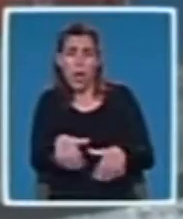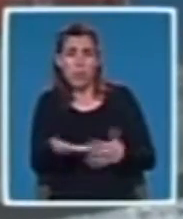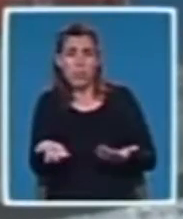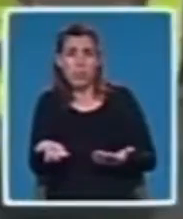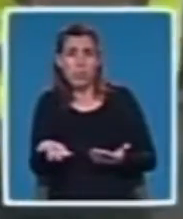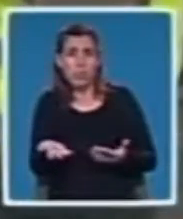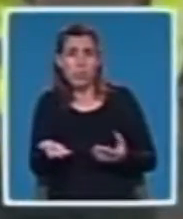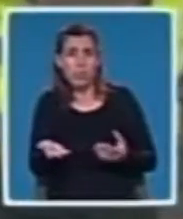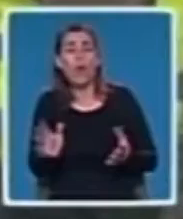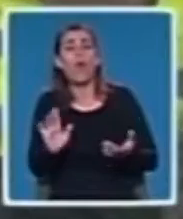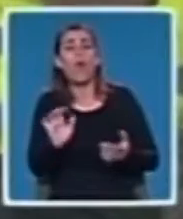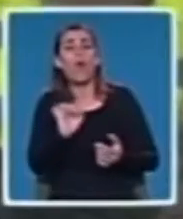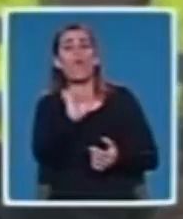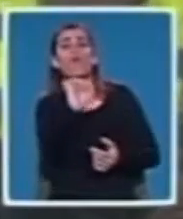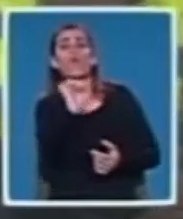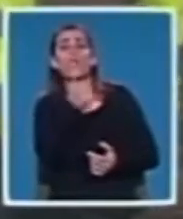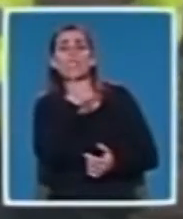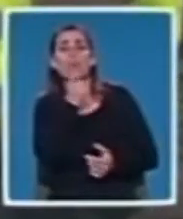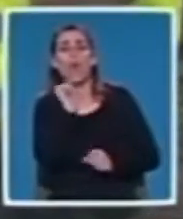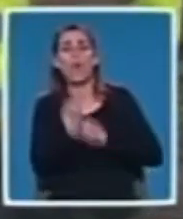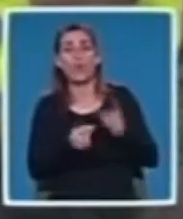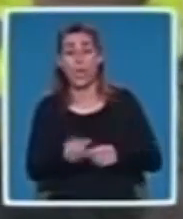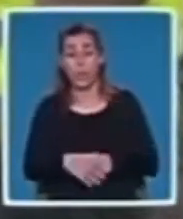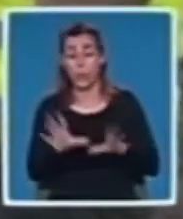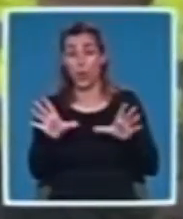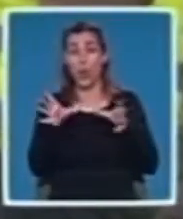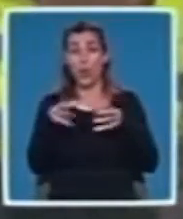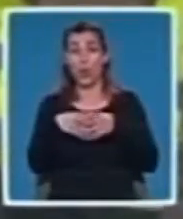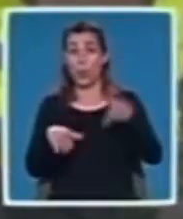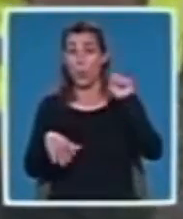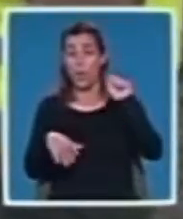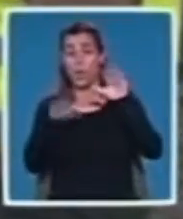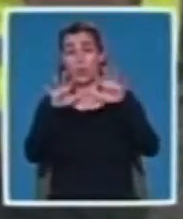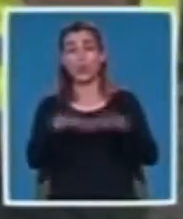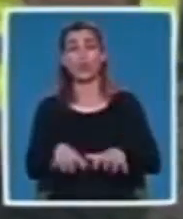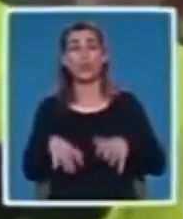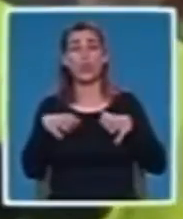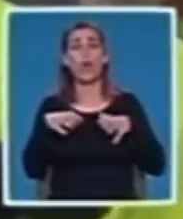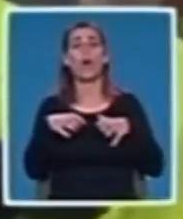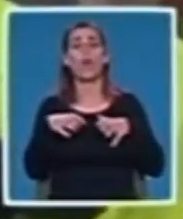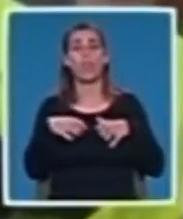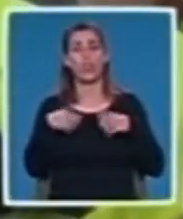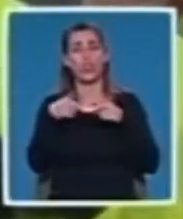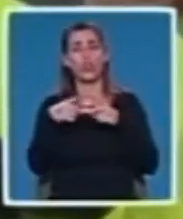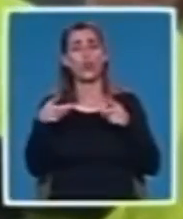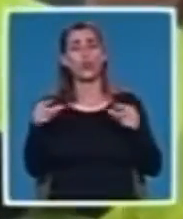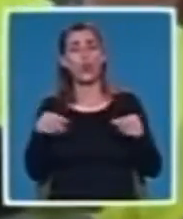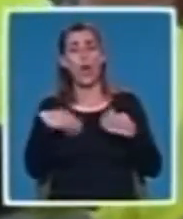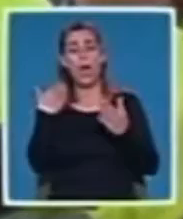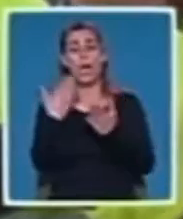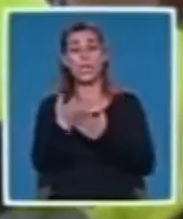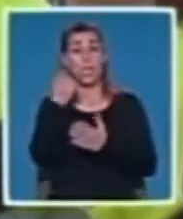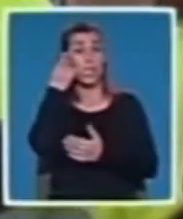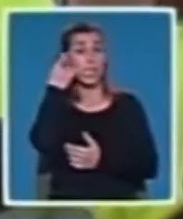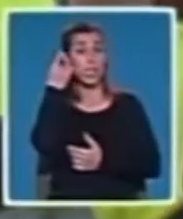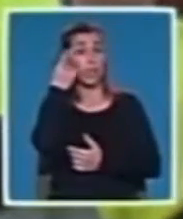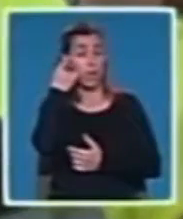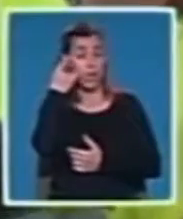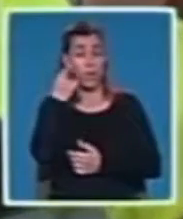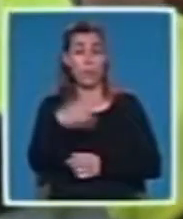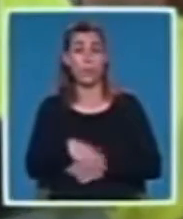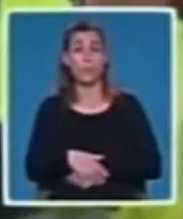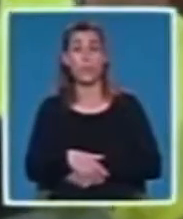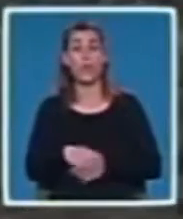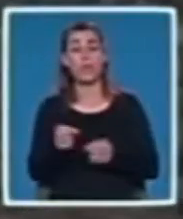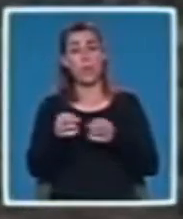pois não descola que essa opção o grupo parlamentar do ps está em jornadas parlamentares em são jorge até esta quinta feira o